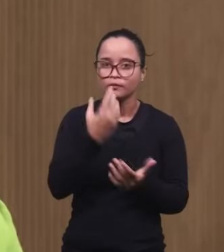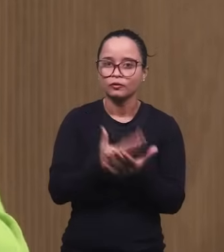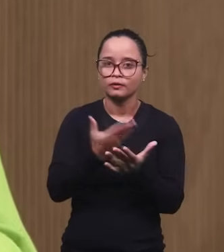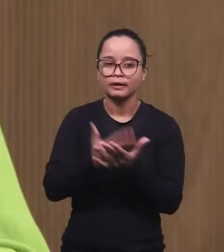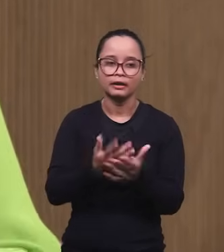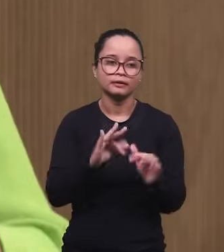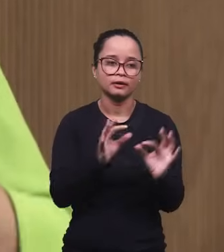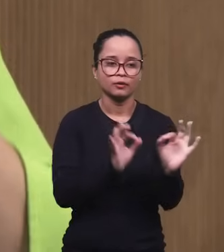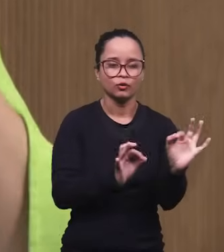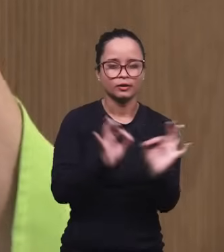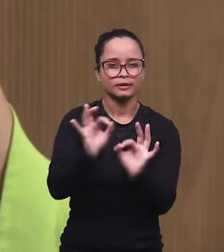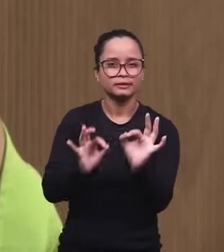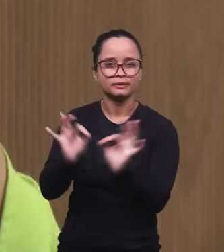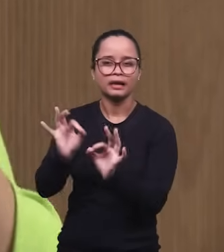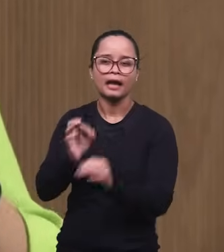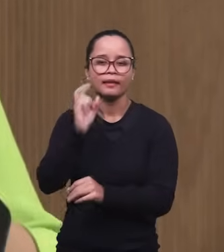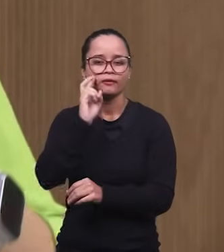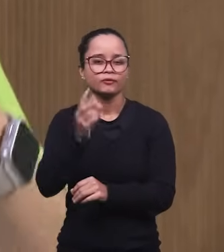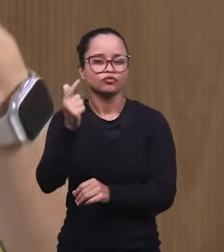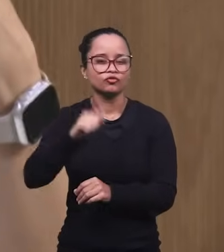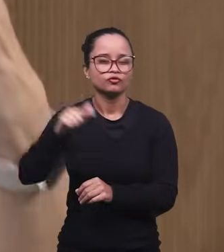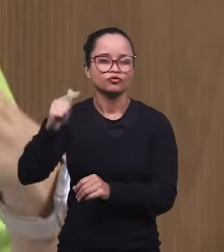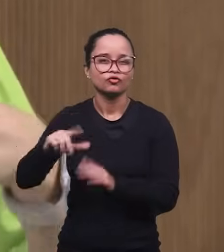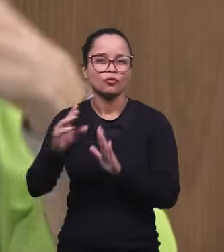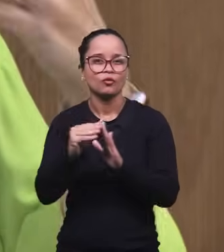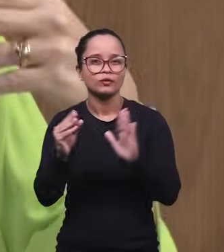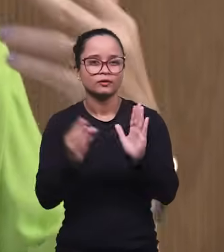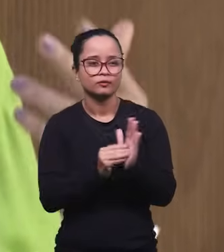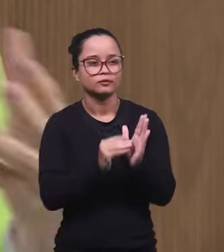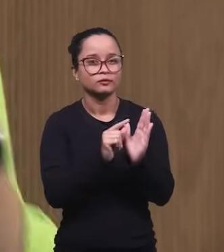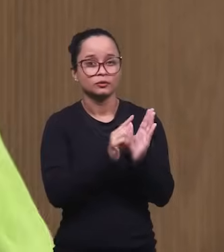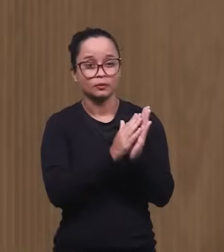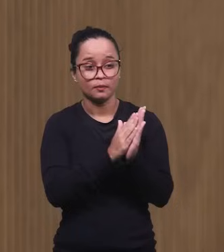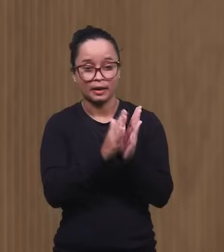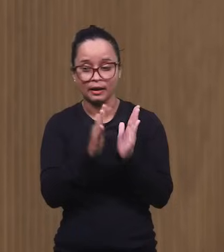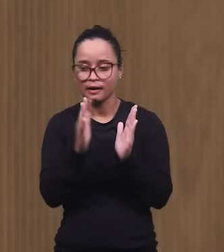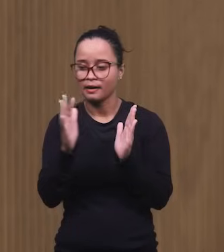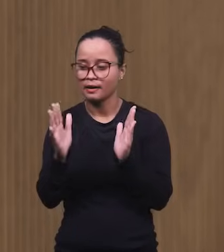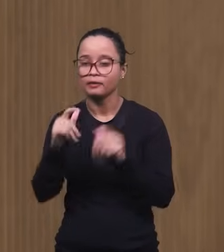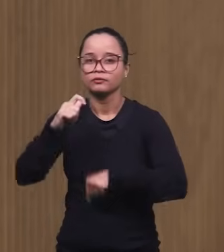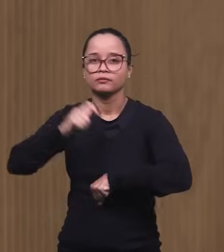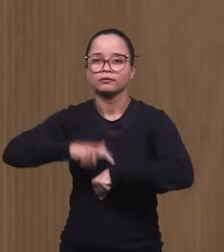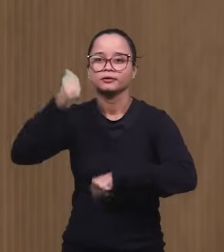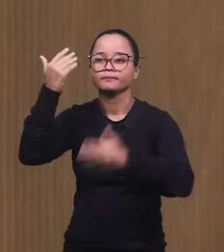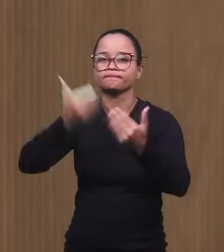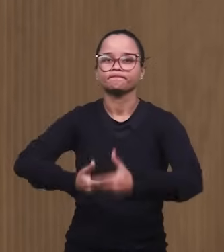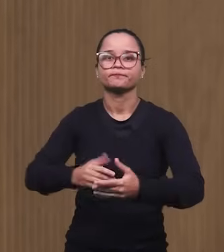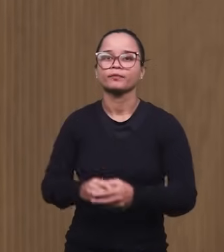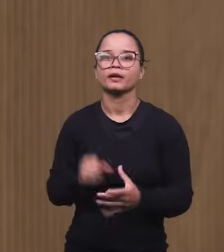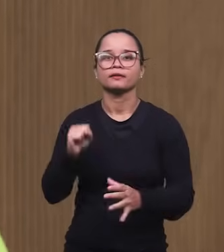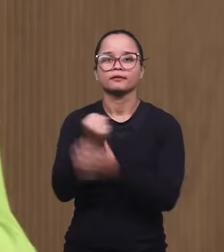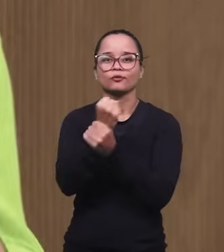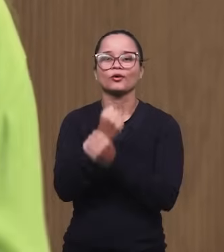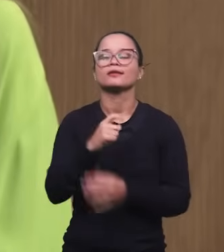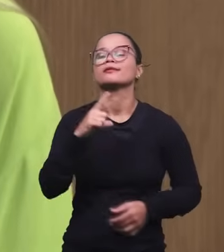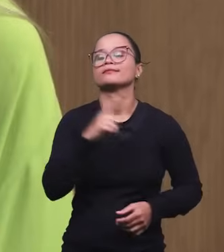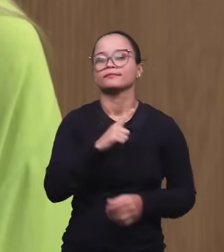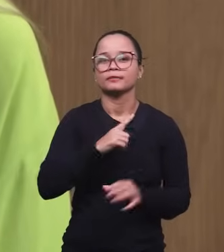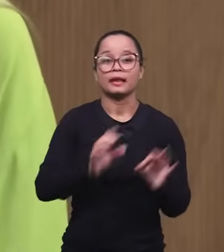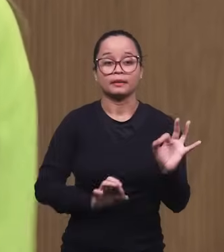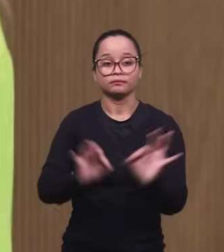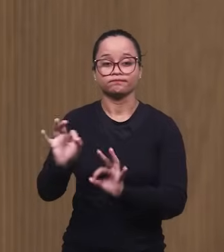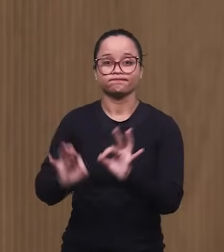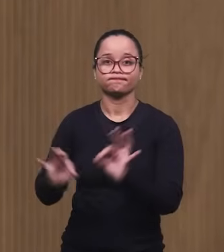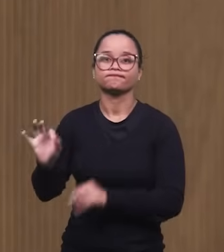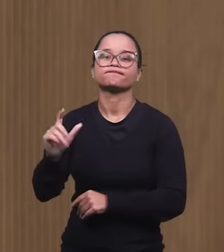vai organizando os seus estudos, ela vai revendo o conteúdo ao longo do tempo. Quando chega o momento da prova, ela está segura, ela está